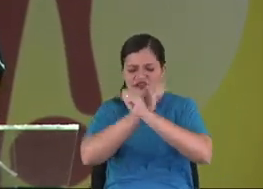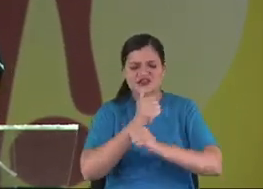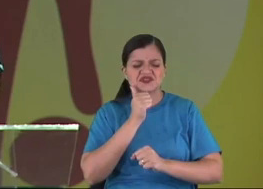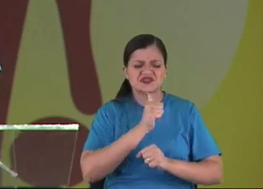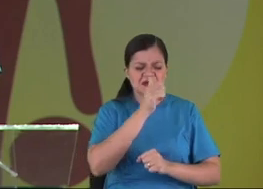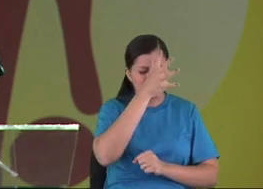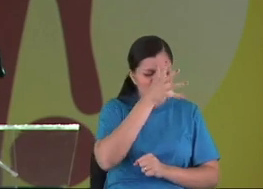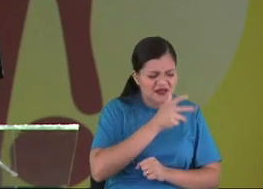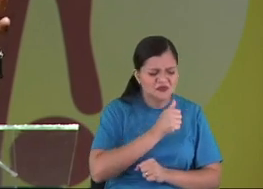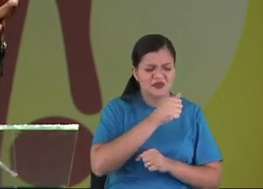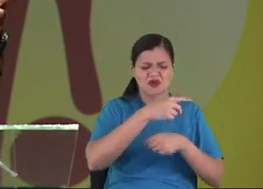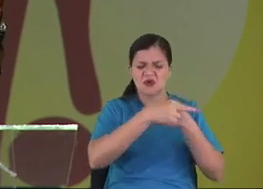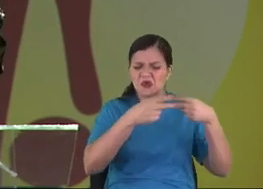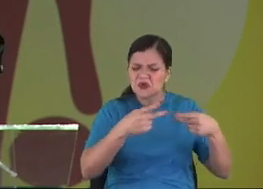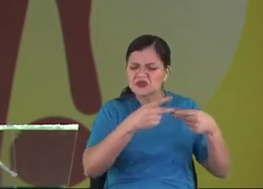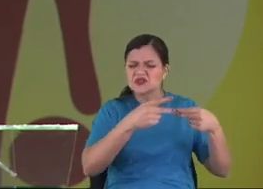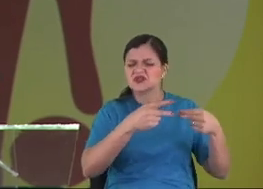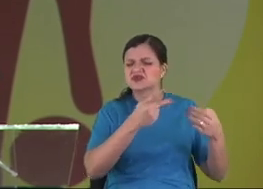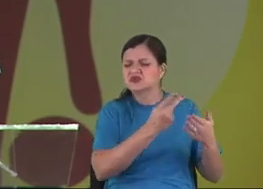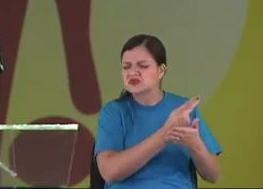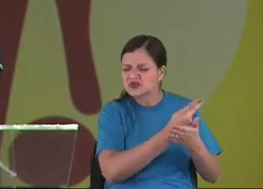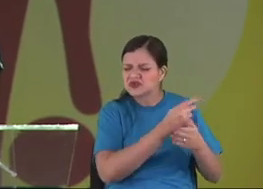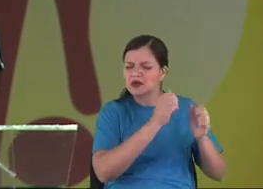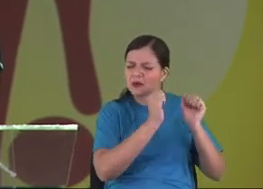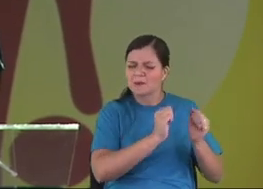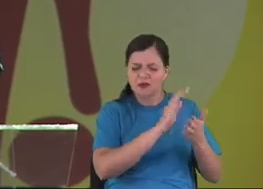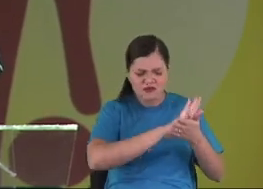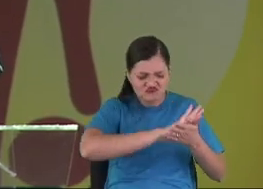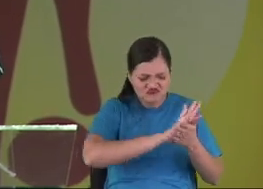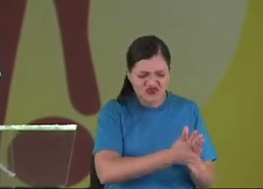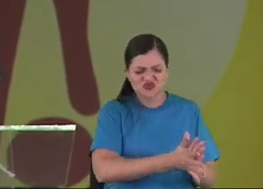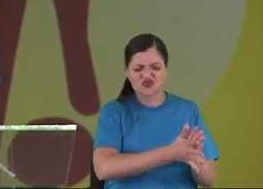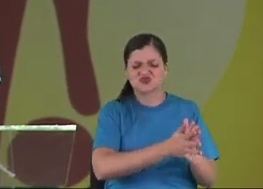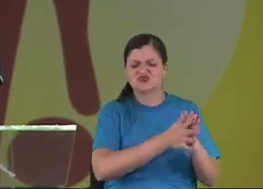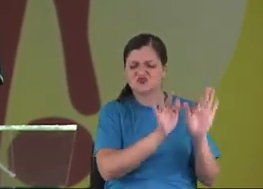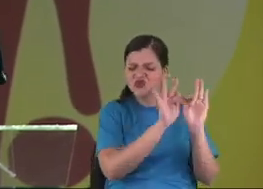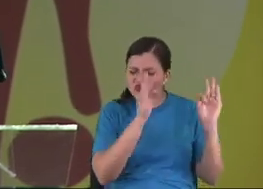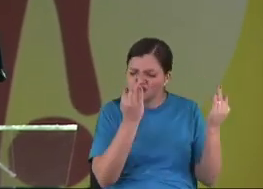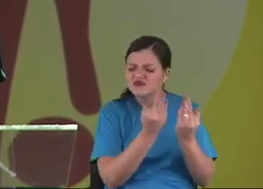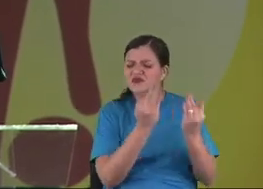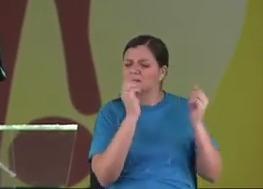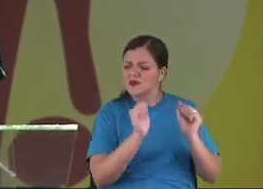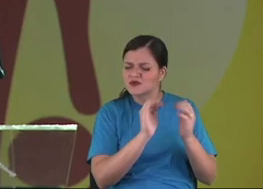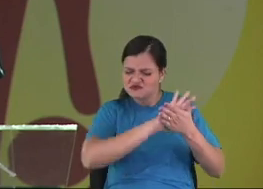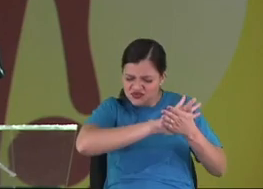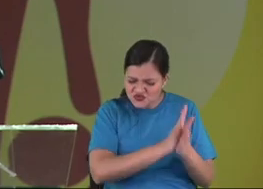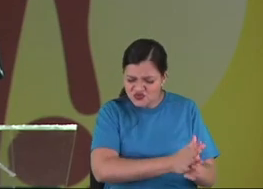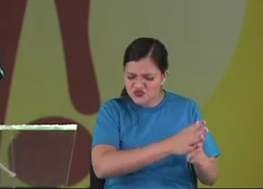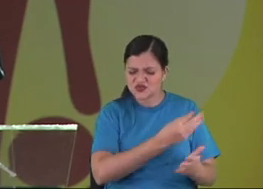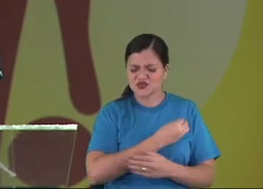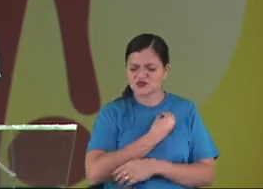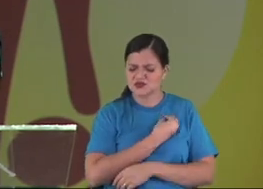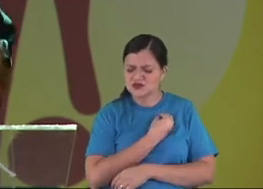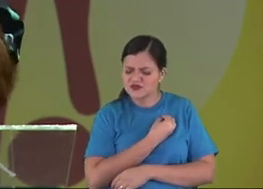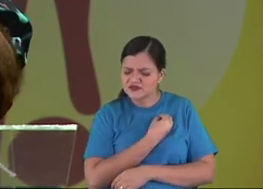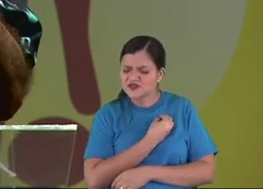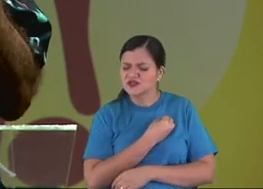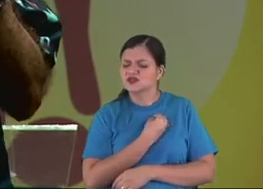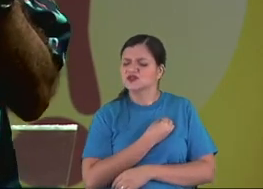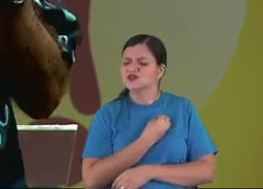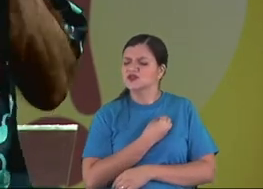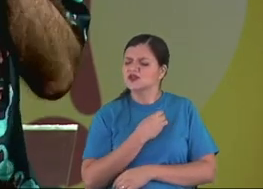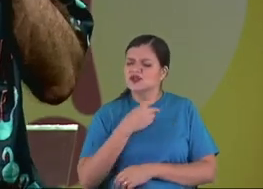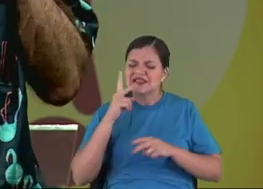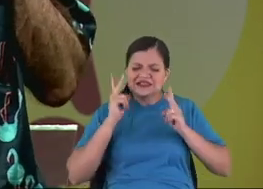outras atividades que possam destruir a família, destruir as suas vidas, que sempre